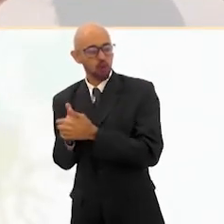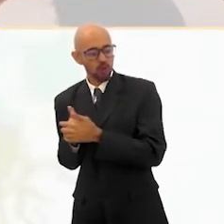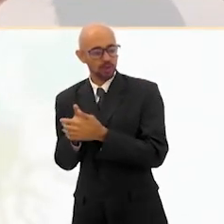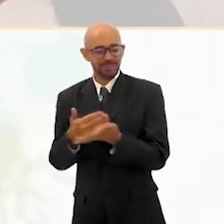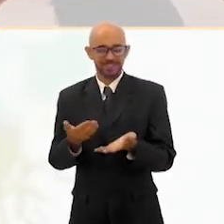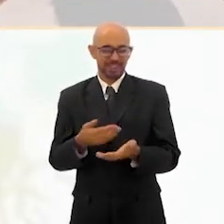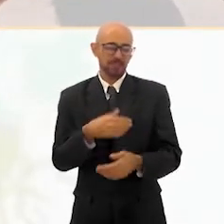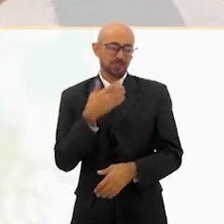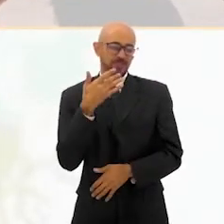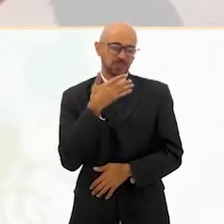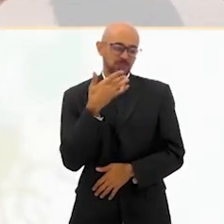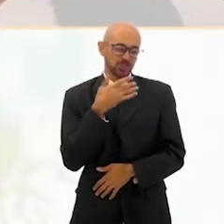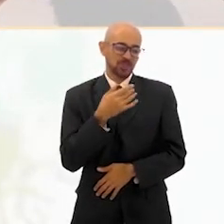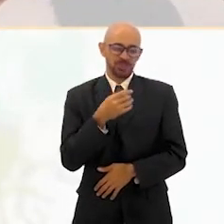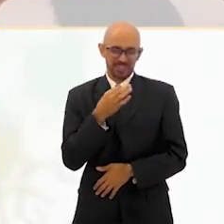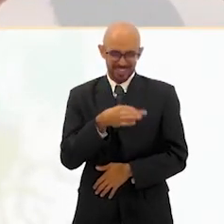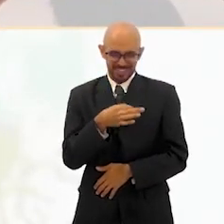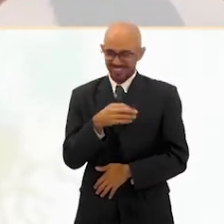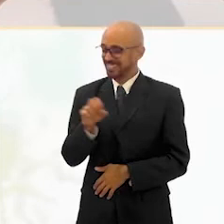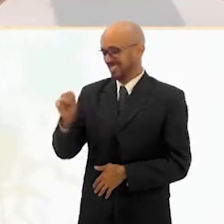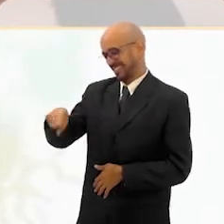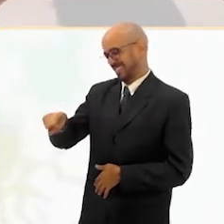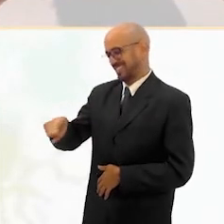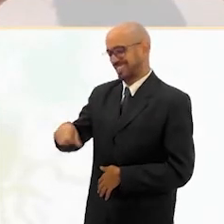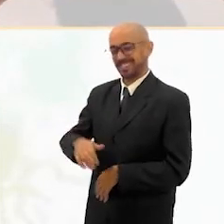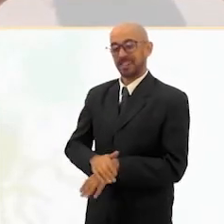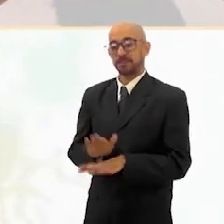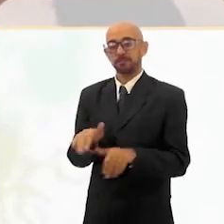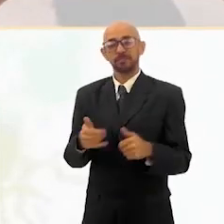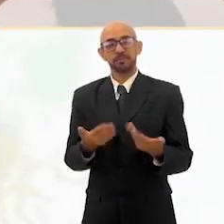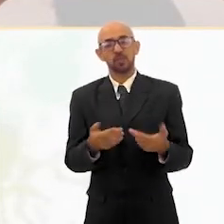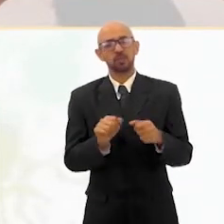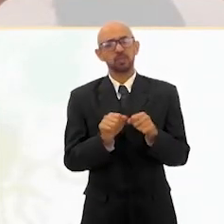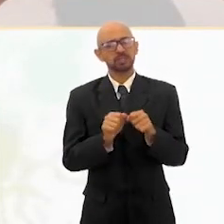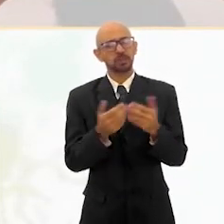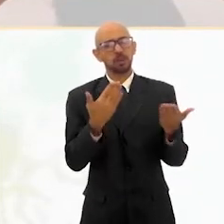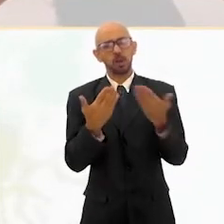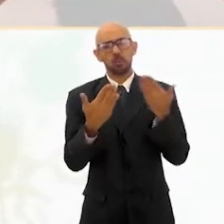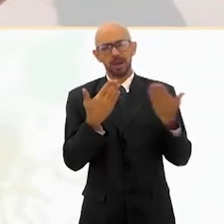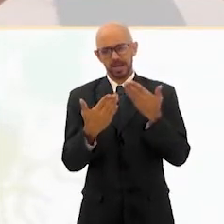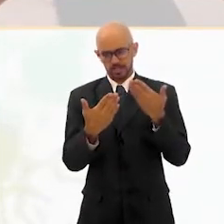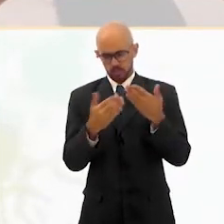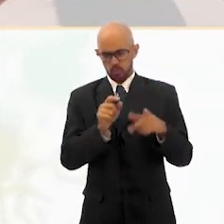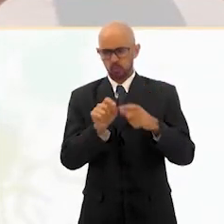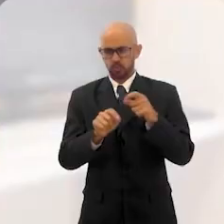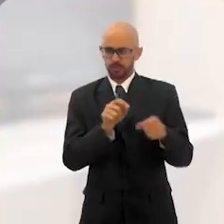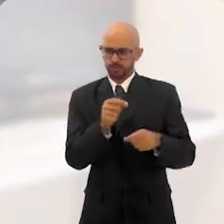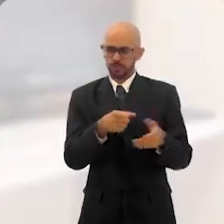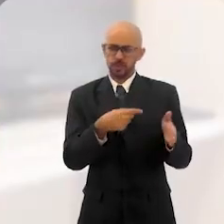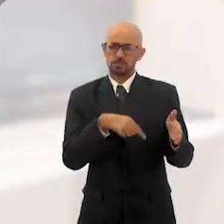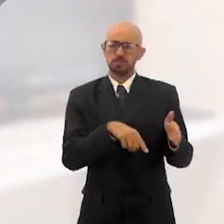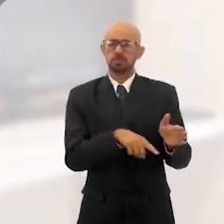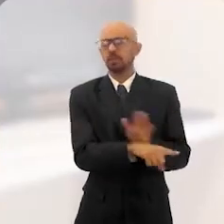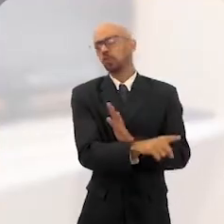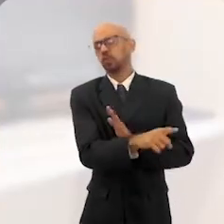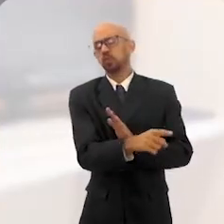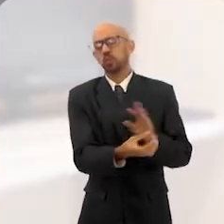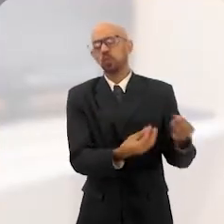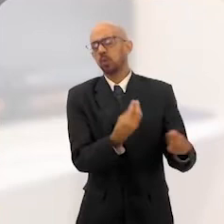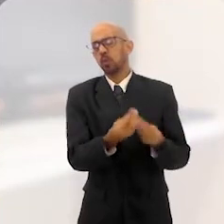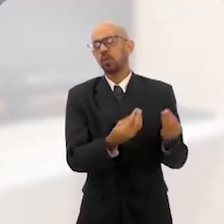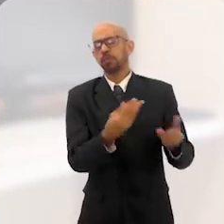né, professor? Com Mas certeza. fazendo uma comparação, como é que